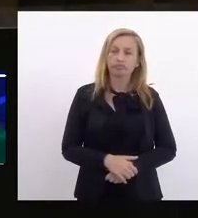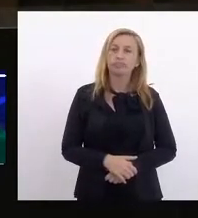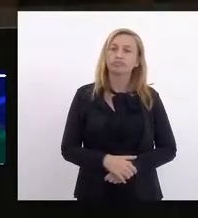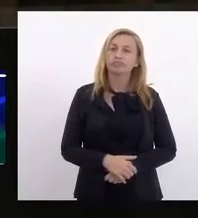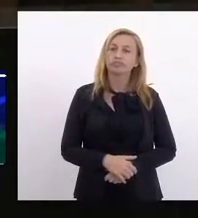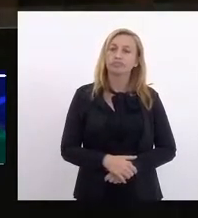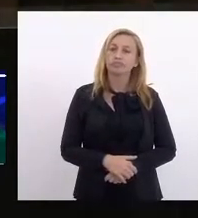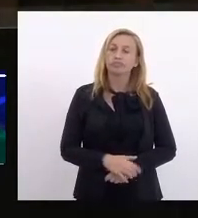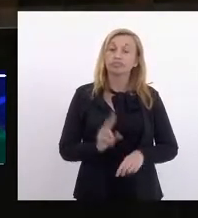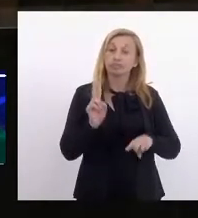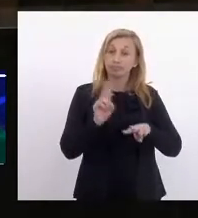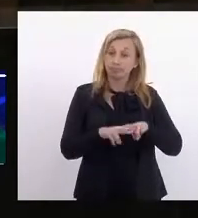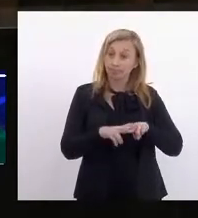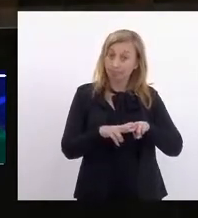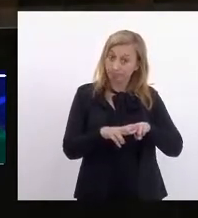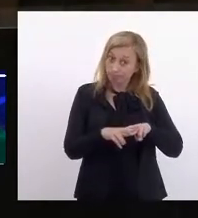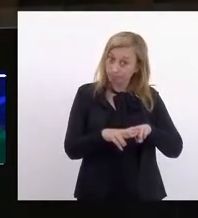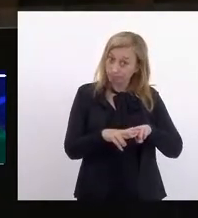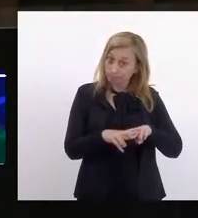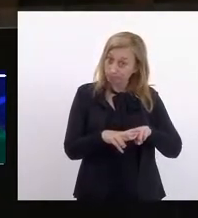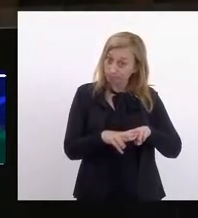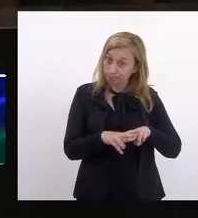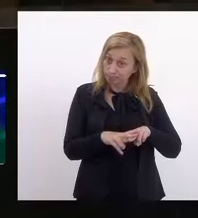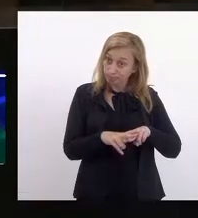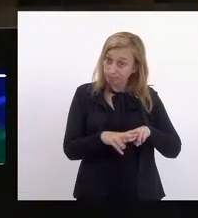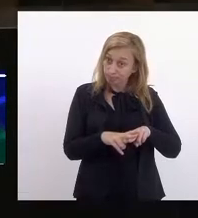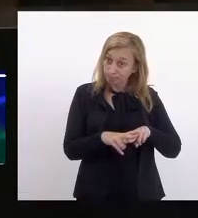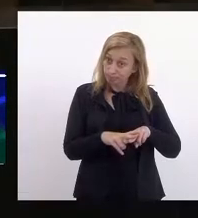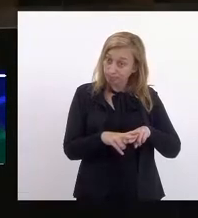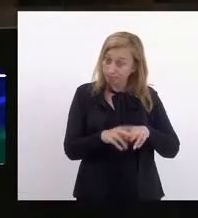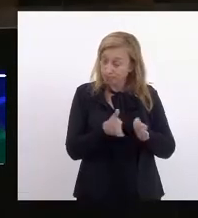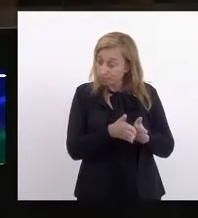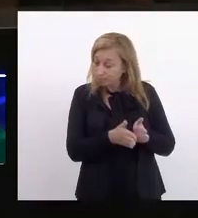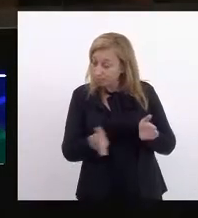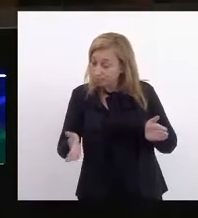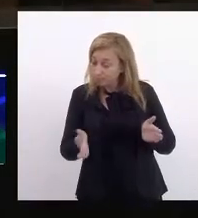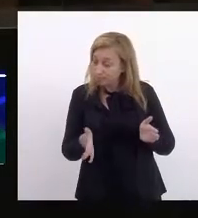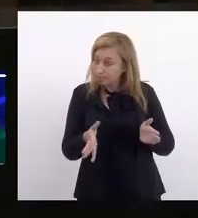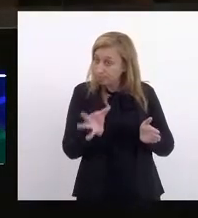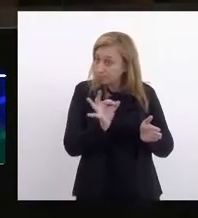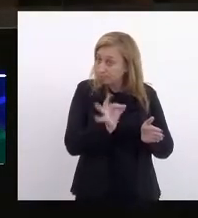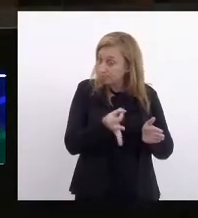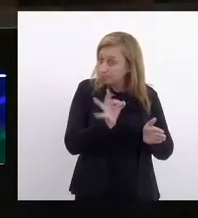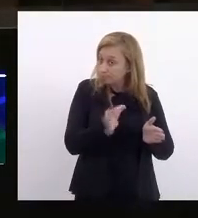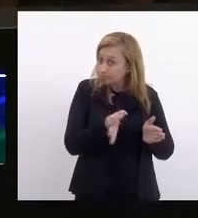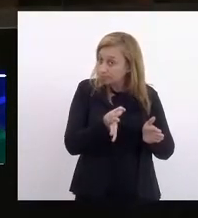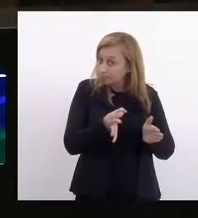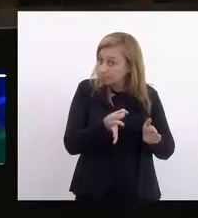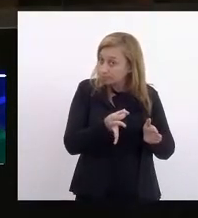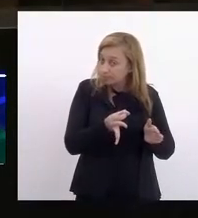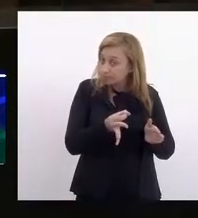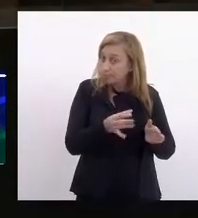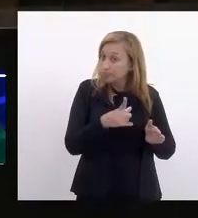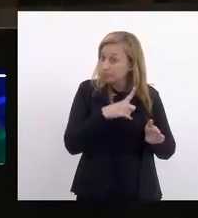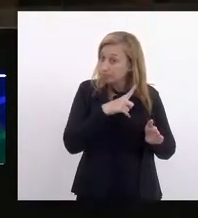Estado presos por processos, inclusive,